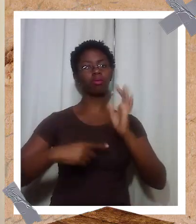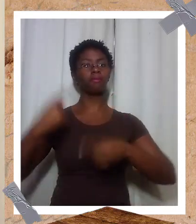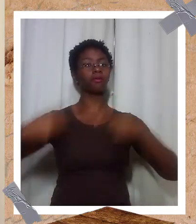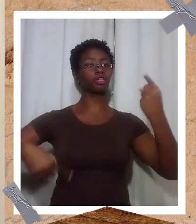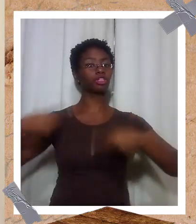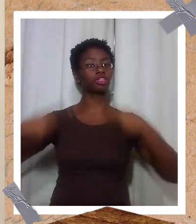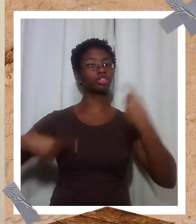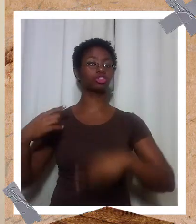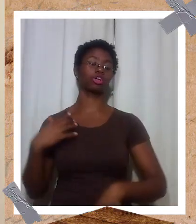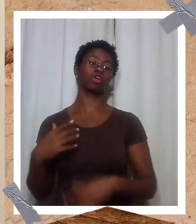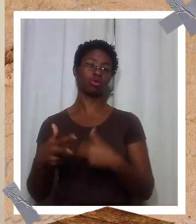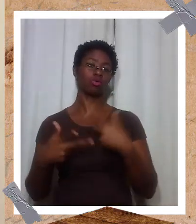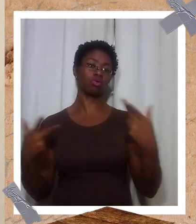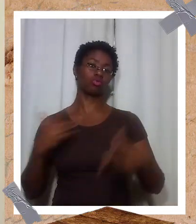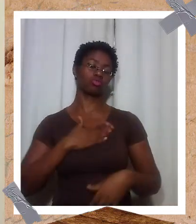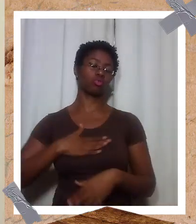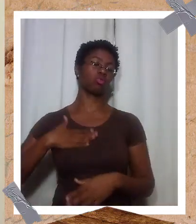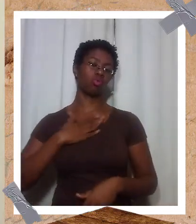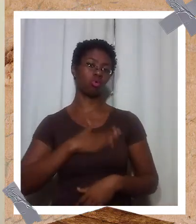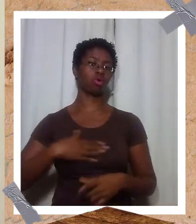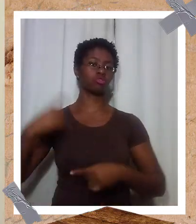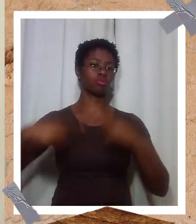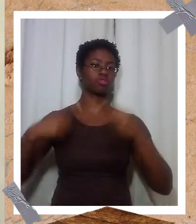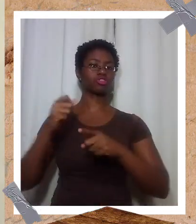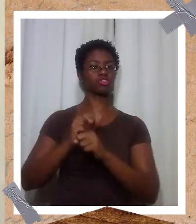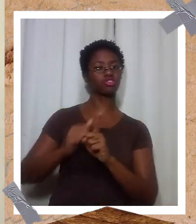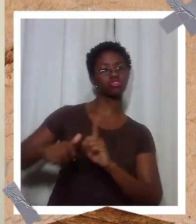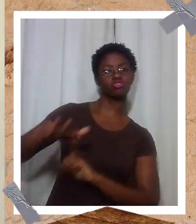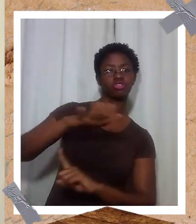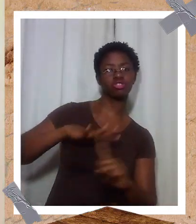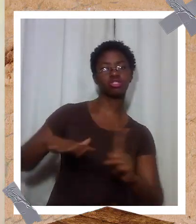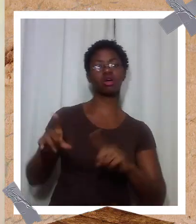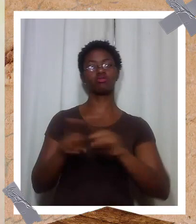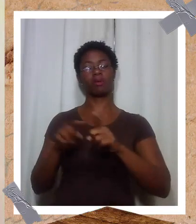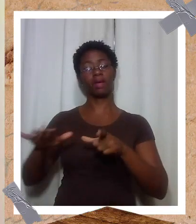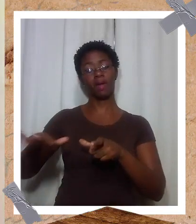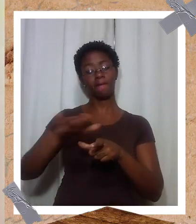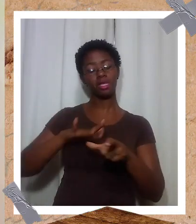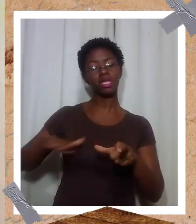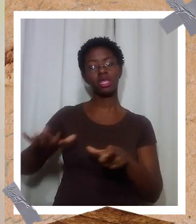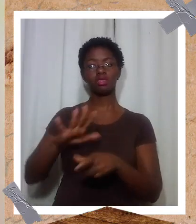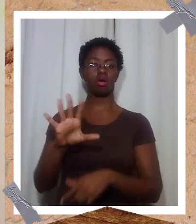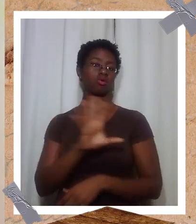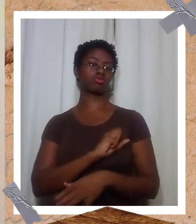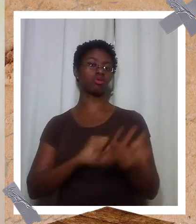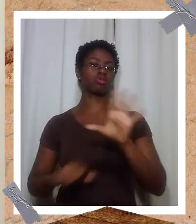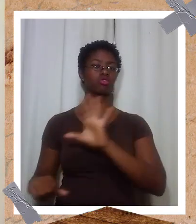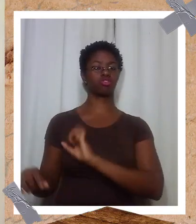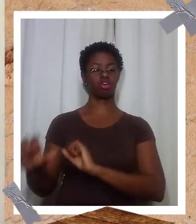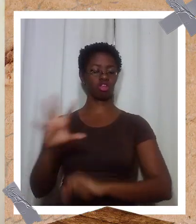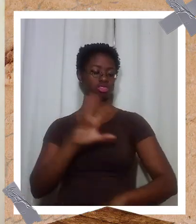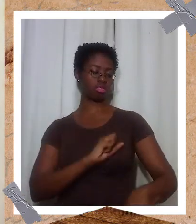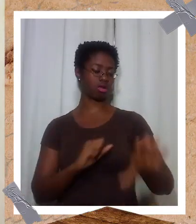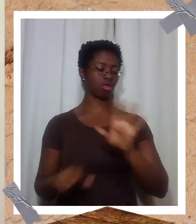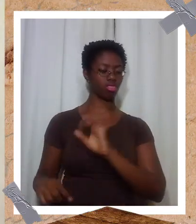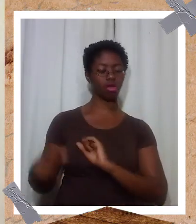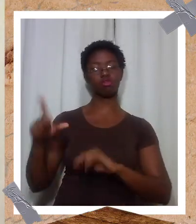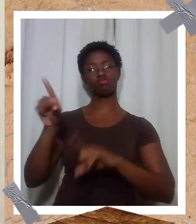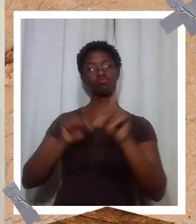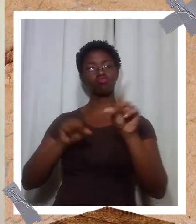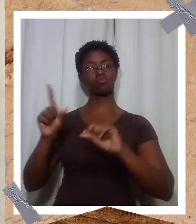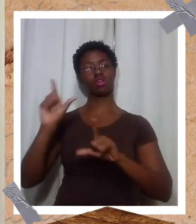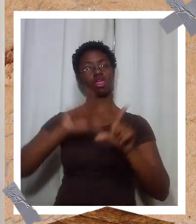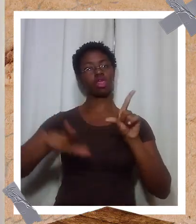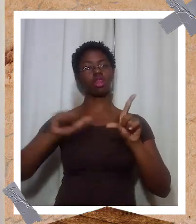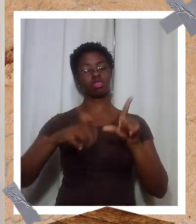Política também é uma coisa que me atrai muito, a questão de política social, a questão ambiental me atrai muito. Então, eu fui escolhendo a minha literatura a partir do meu contato